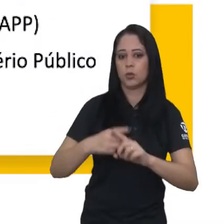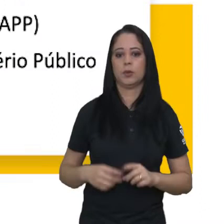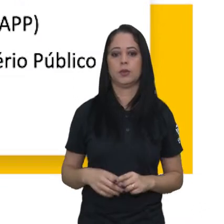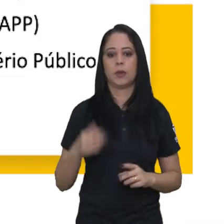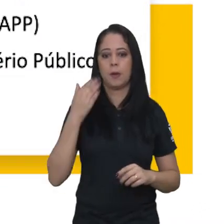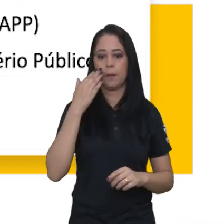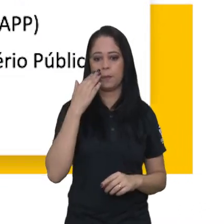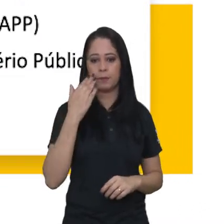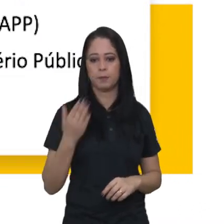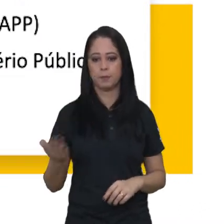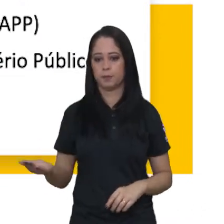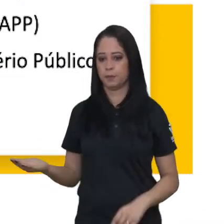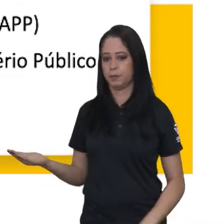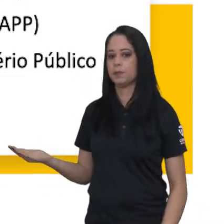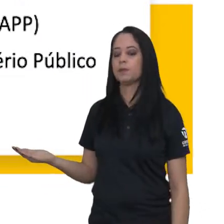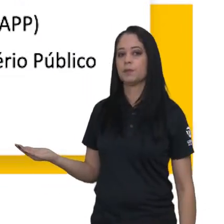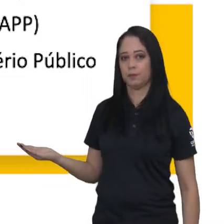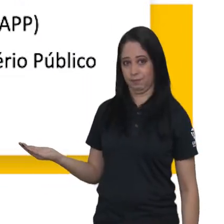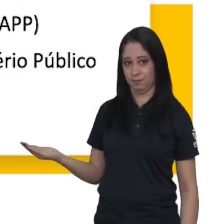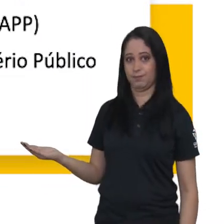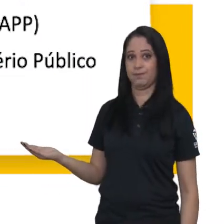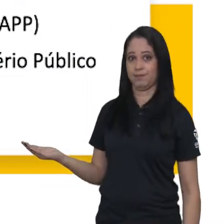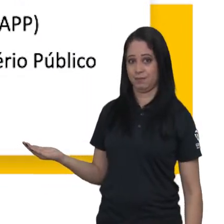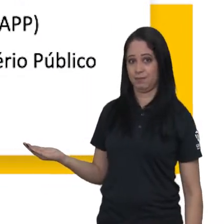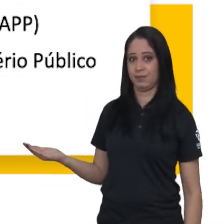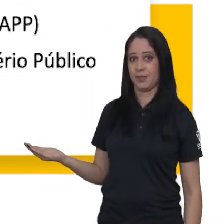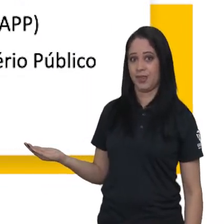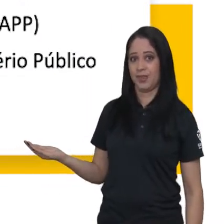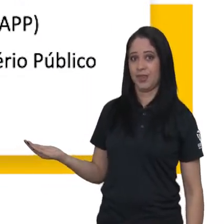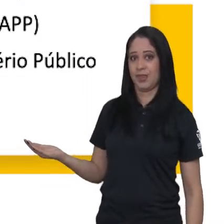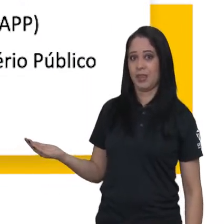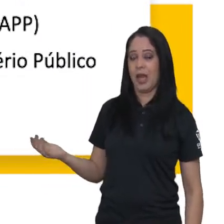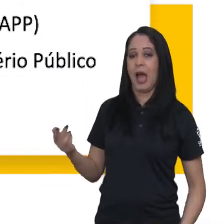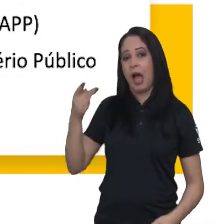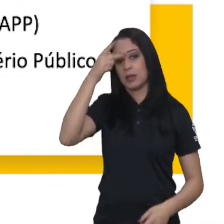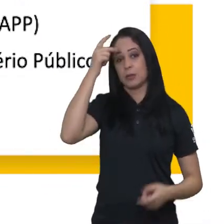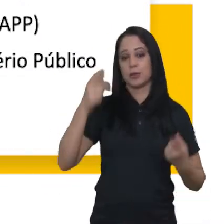Outro argumento é o fato do bairro ser clandestino irregular.